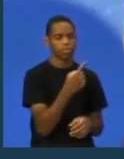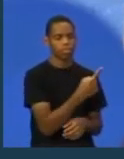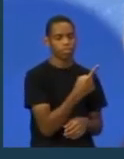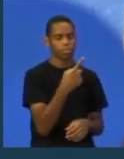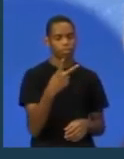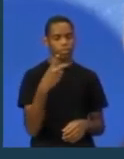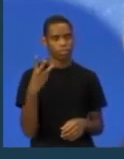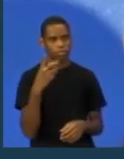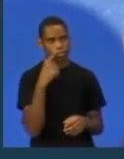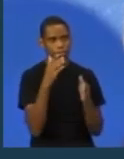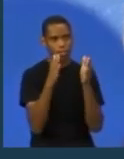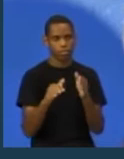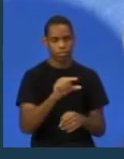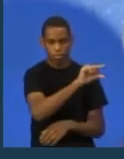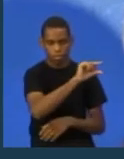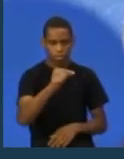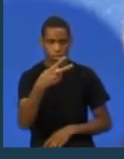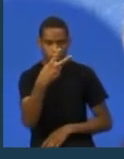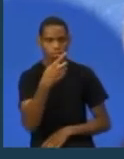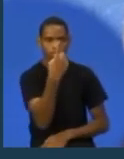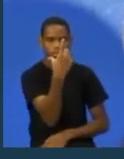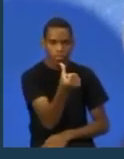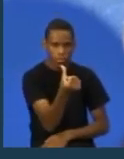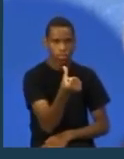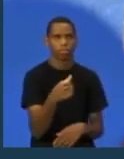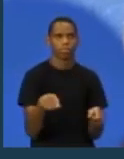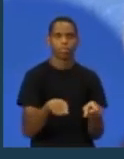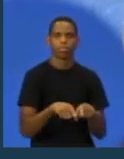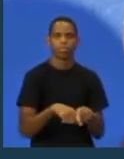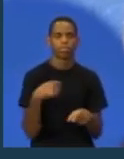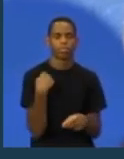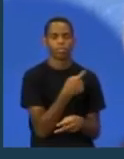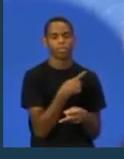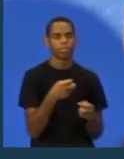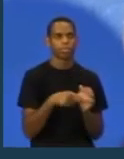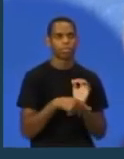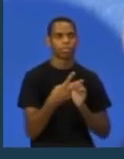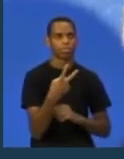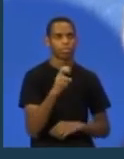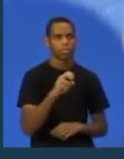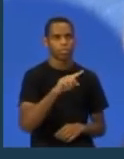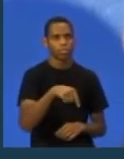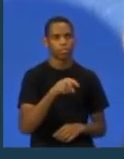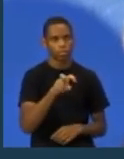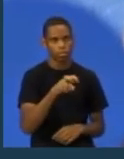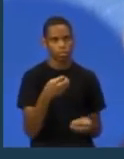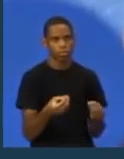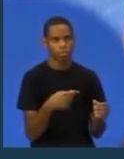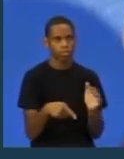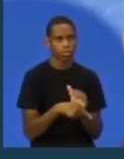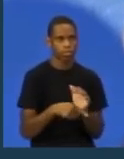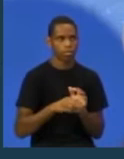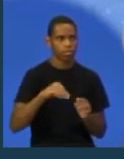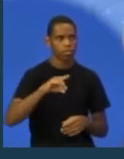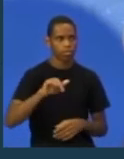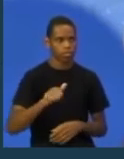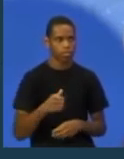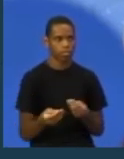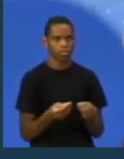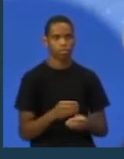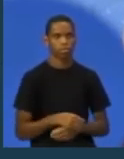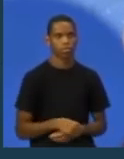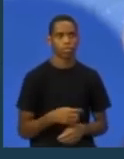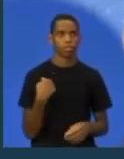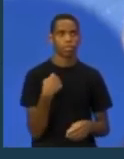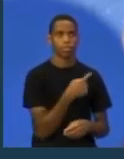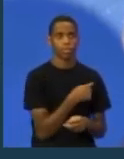segunda linha, o valor de 16 e nós estamos retirando 25,5, que é o valor de média desse grupo. E